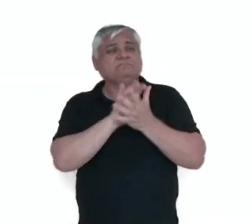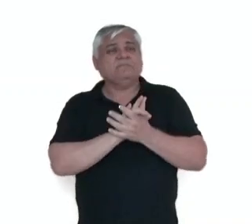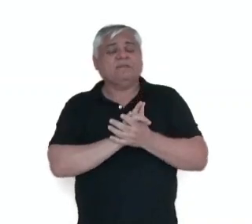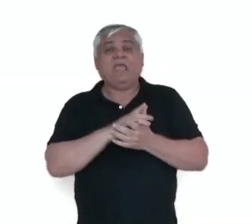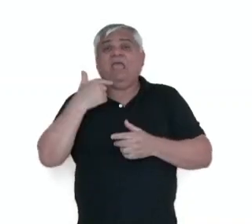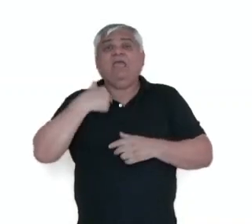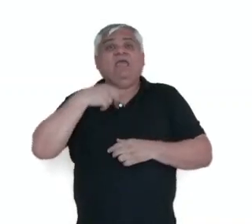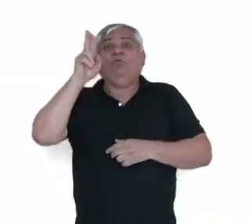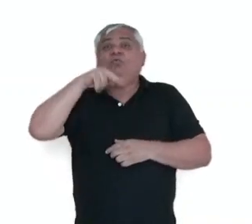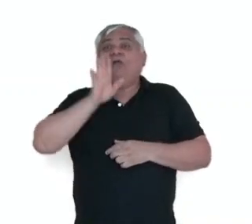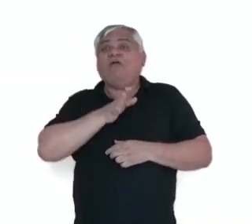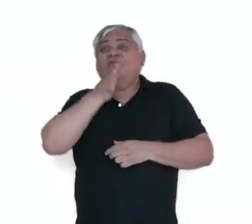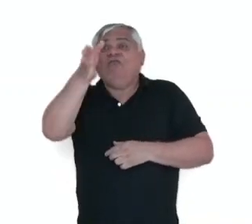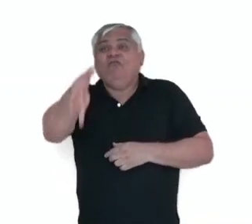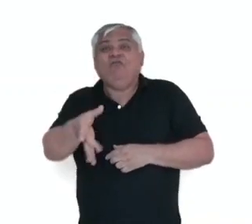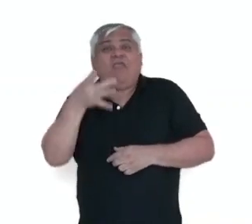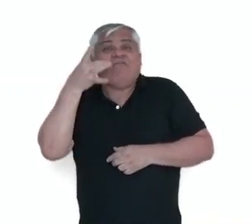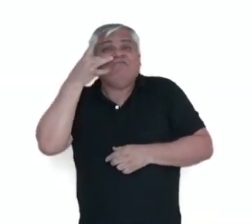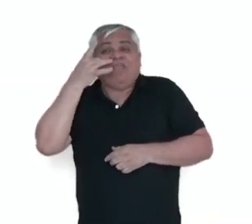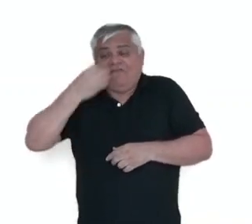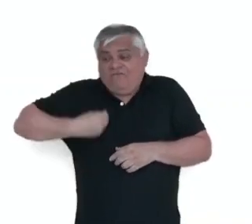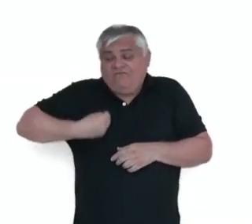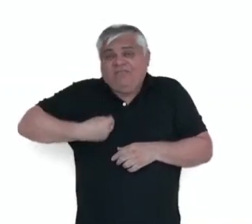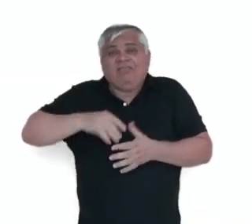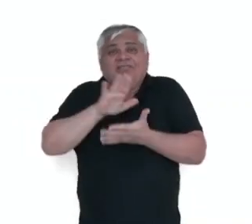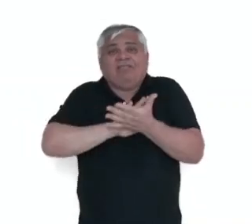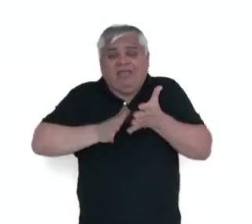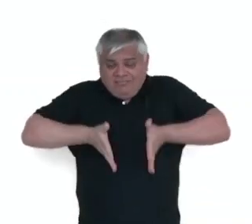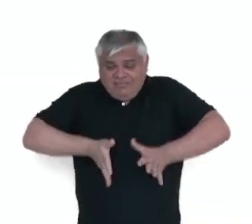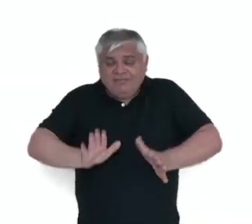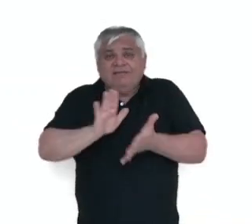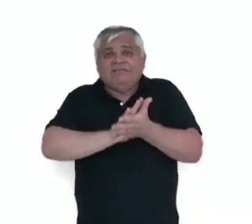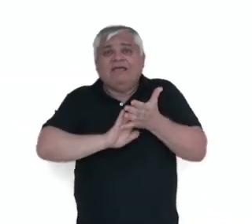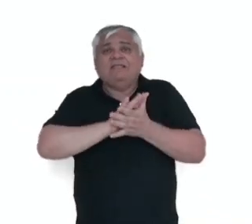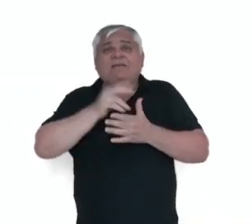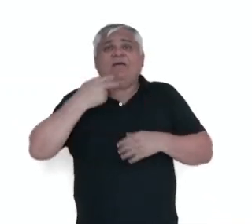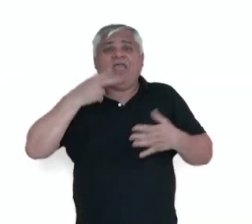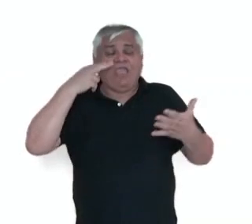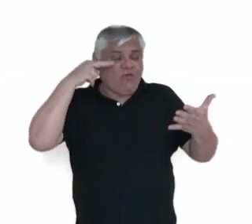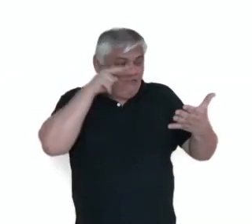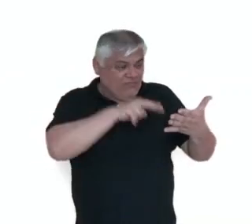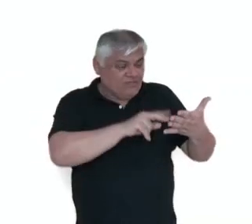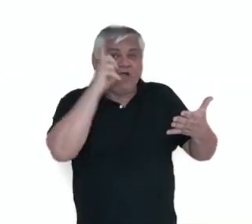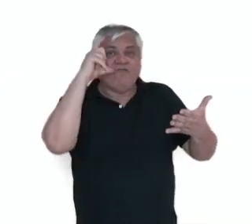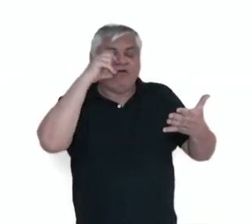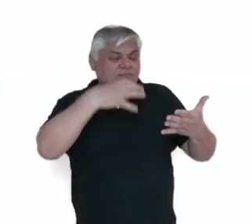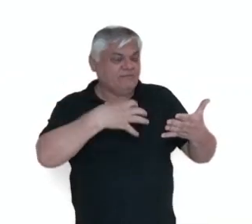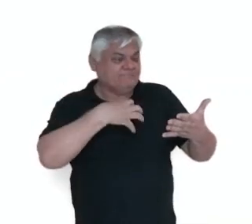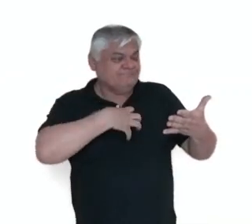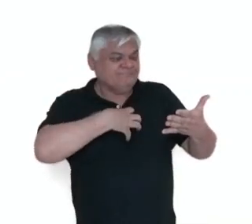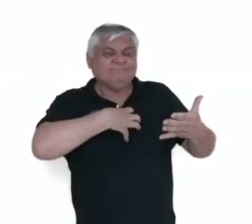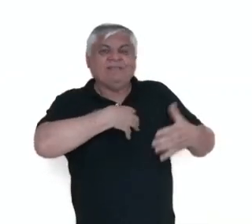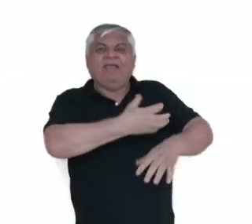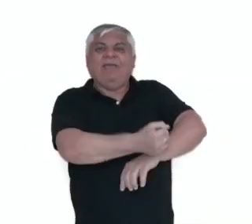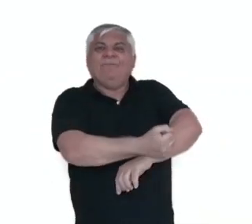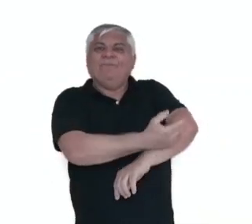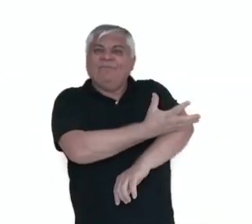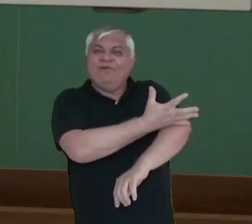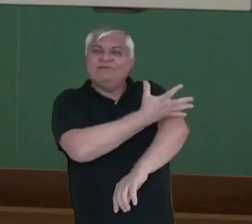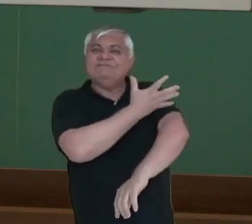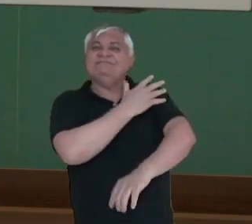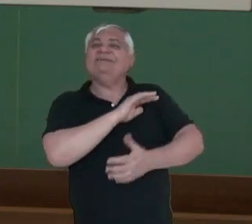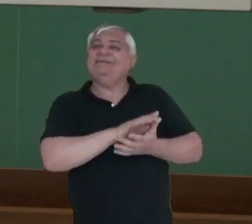tenha vivido nessa época, ao olhar a fotografia, consigo imaginar a emoção